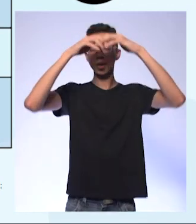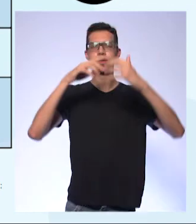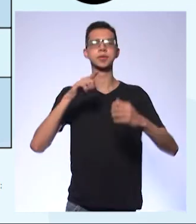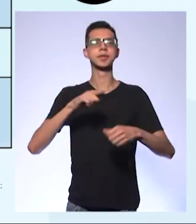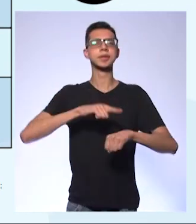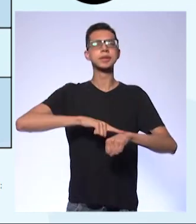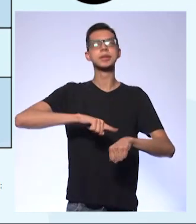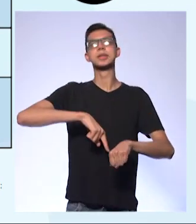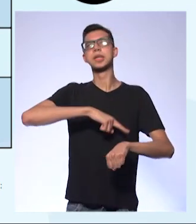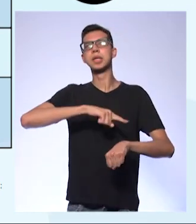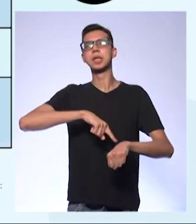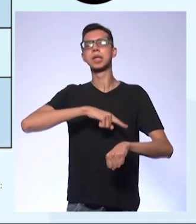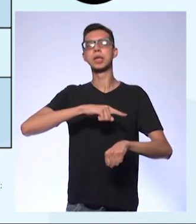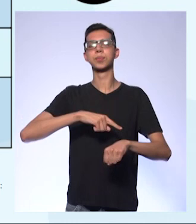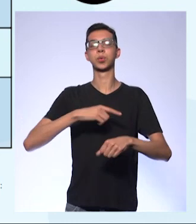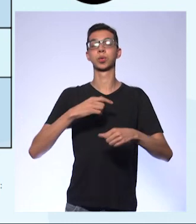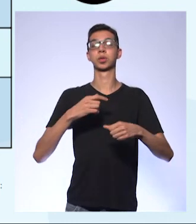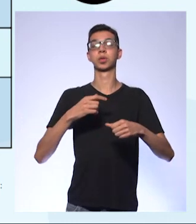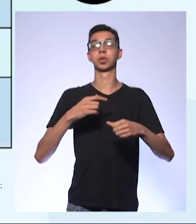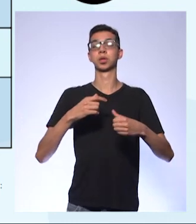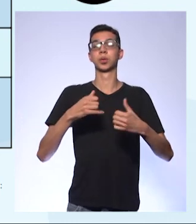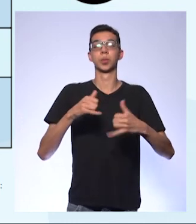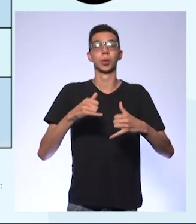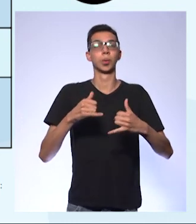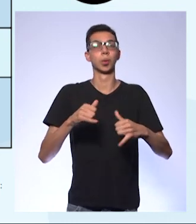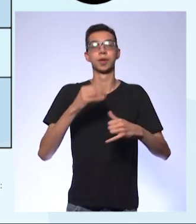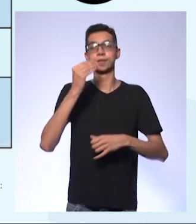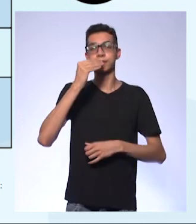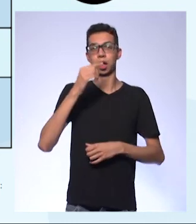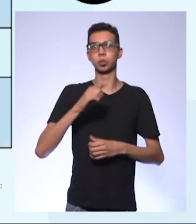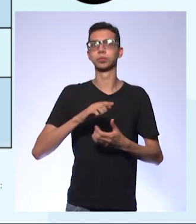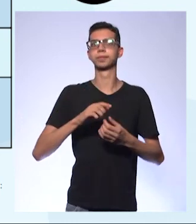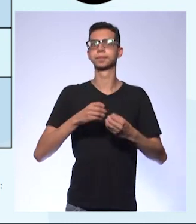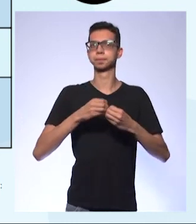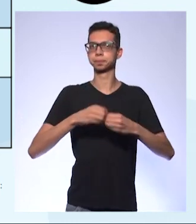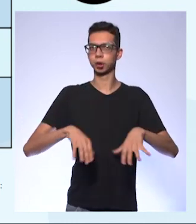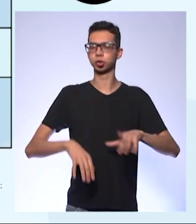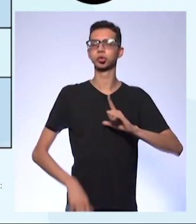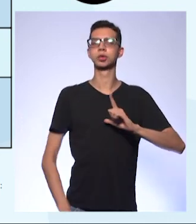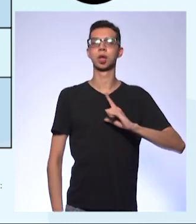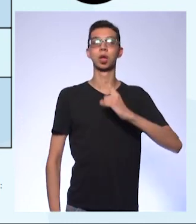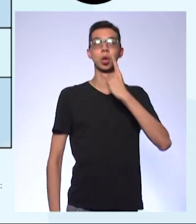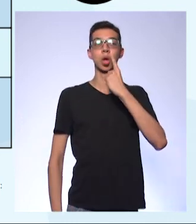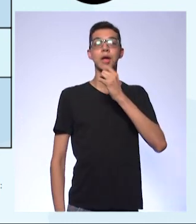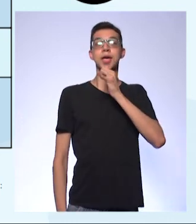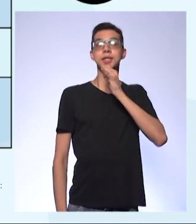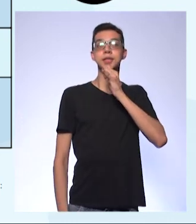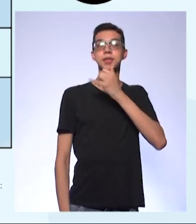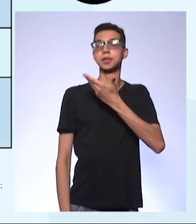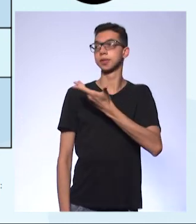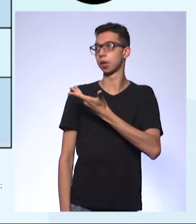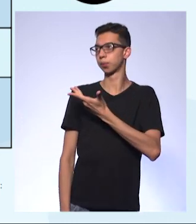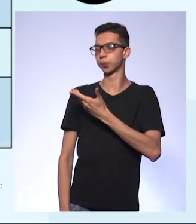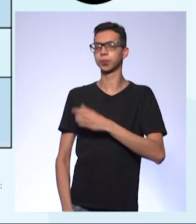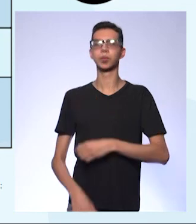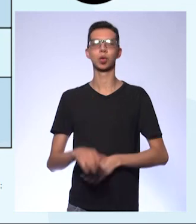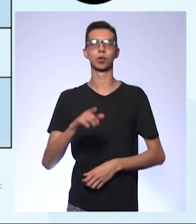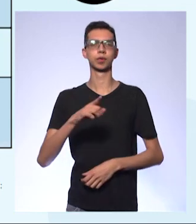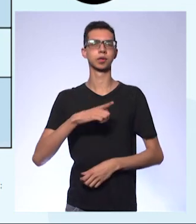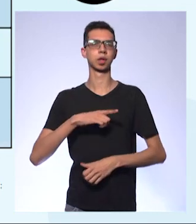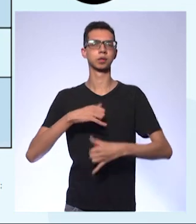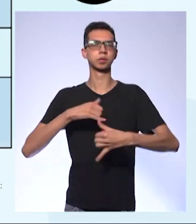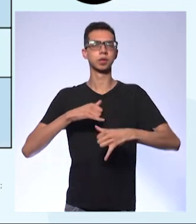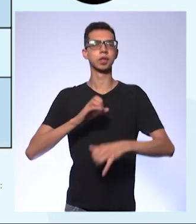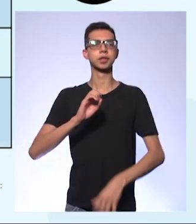tempo numa corrente baixa, você pode sofrer dano, né? Mas aí tem alguns exemplos de corrente, olha. Se você tiver uma corrente elétrica